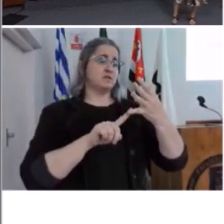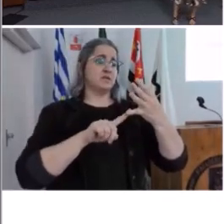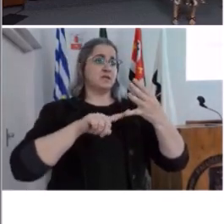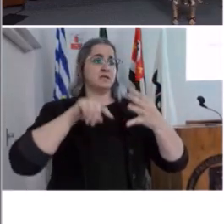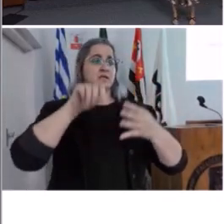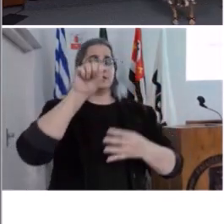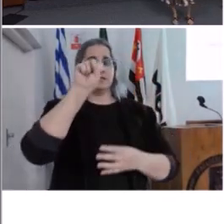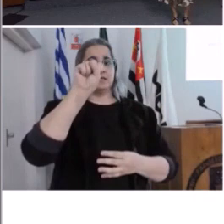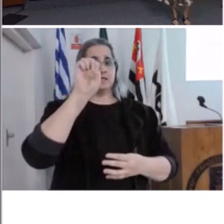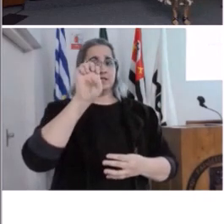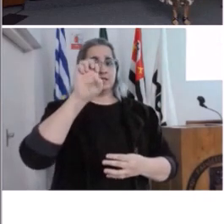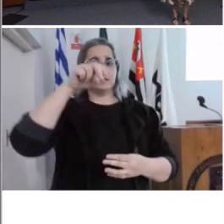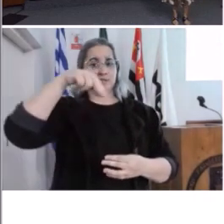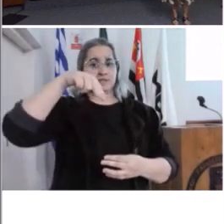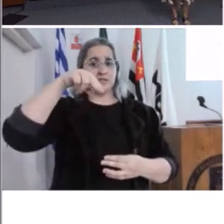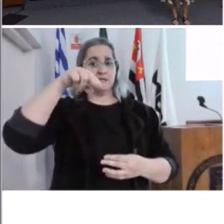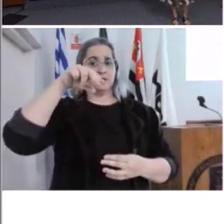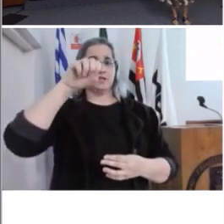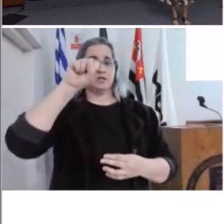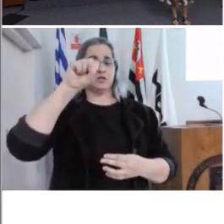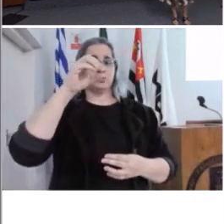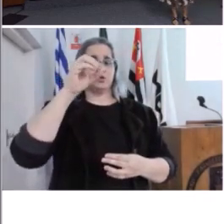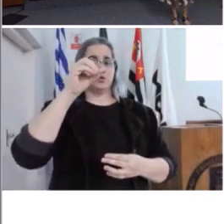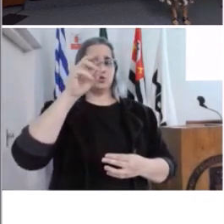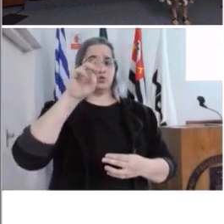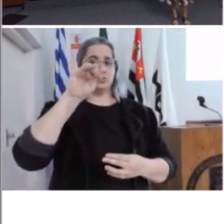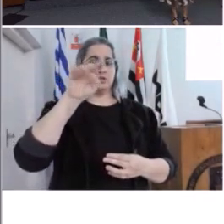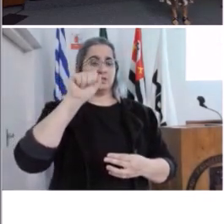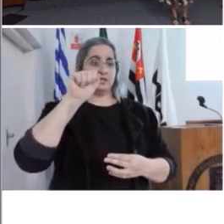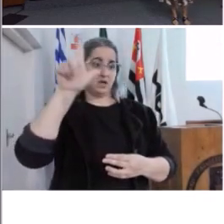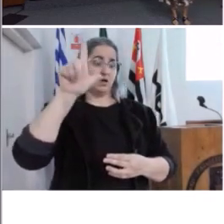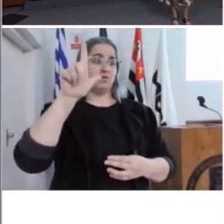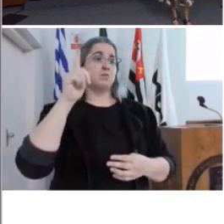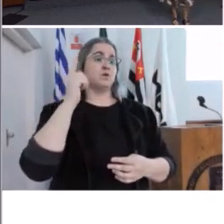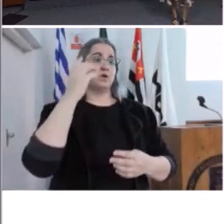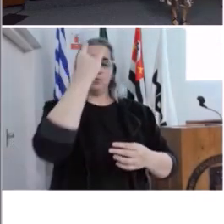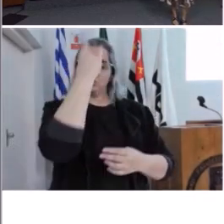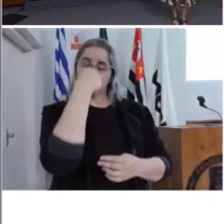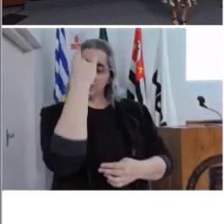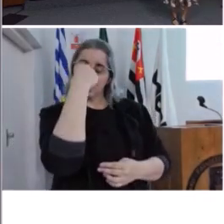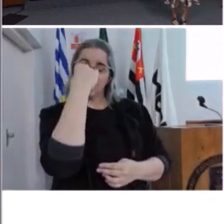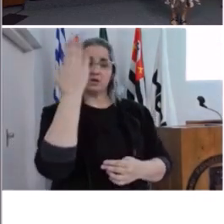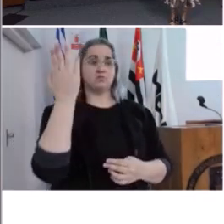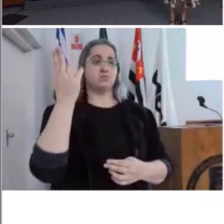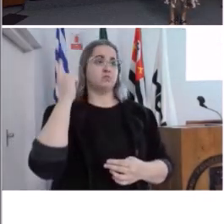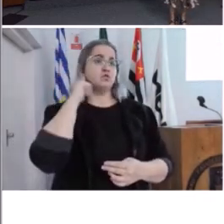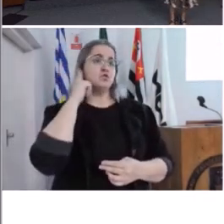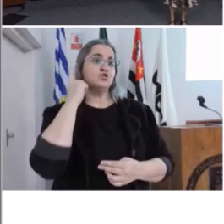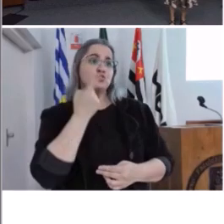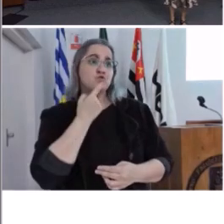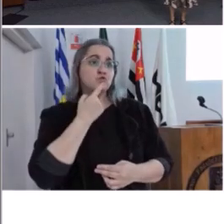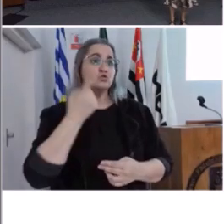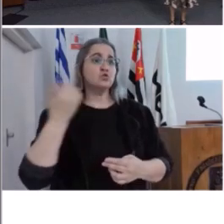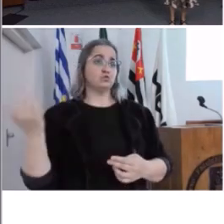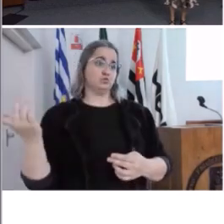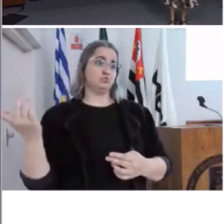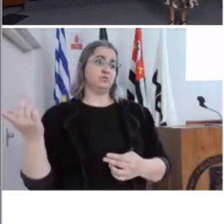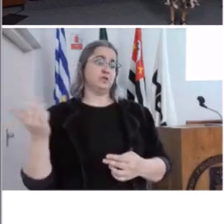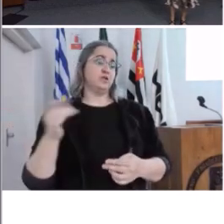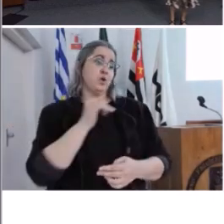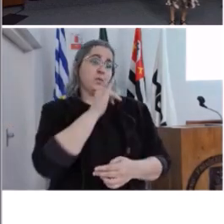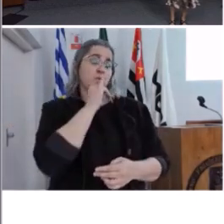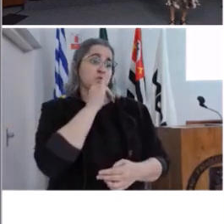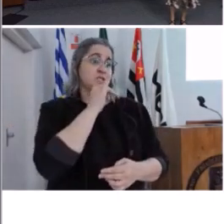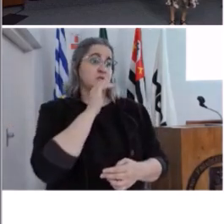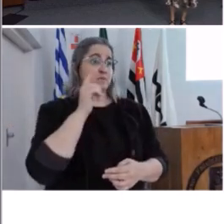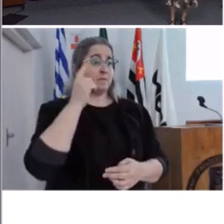que seria o visual e o auditivo. Então, olha só, se você tem uma deficiência visual, gente, a pessoa